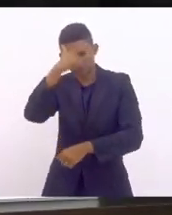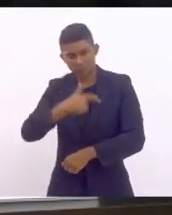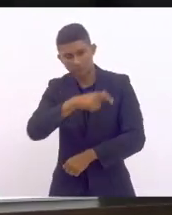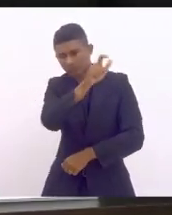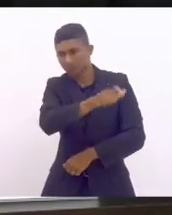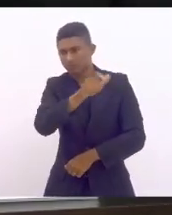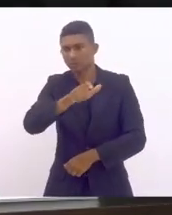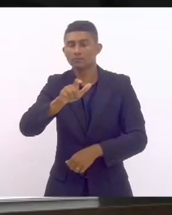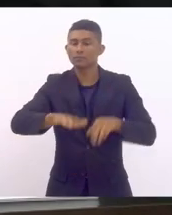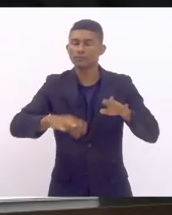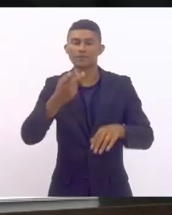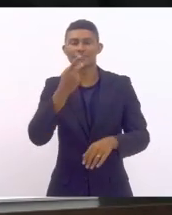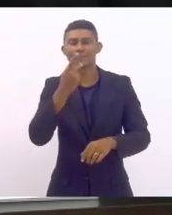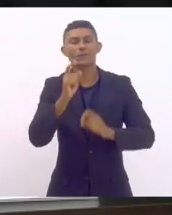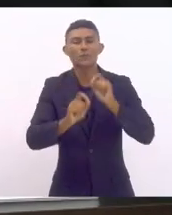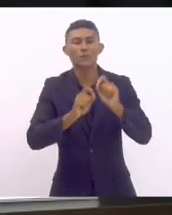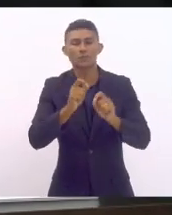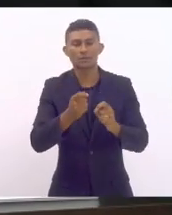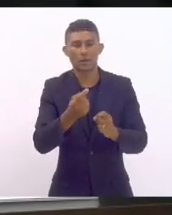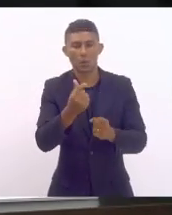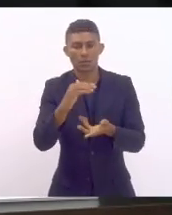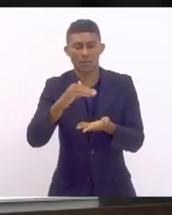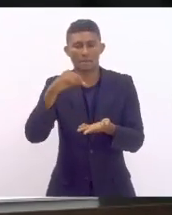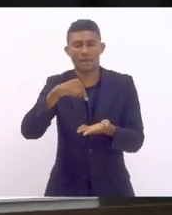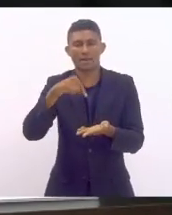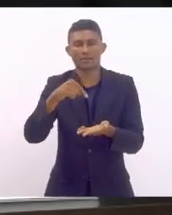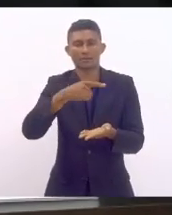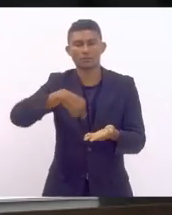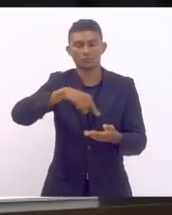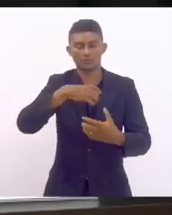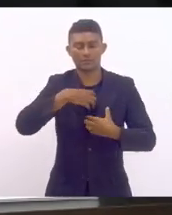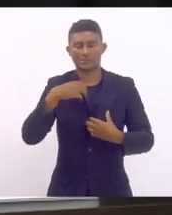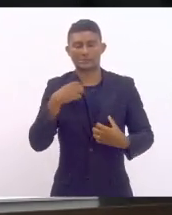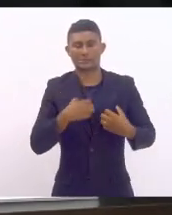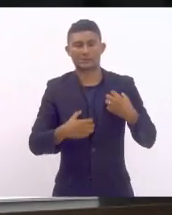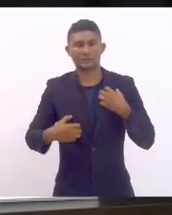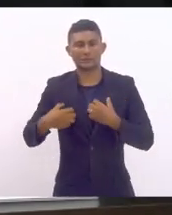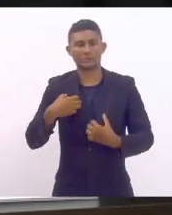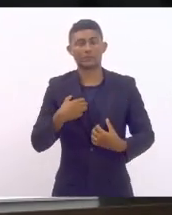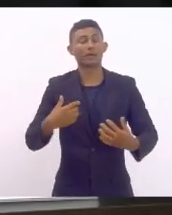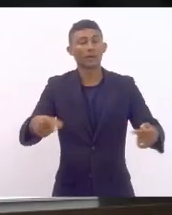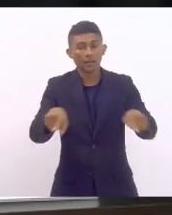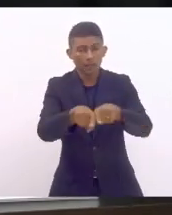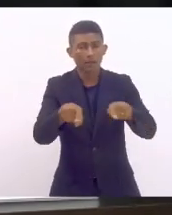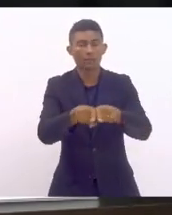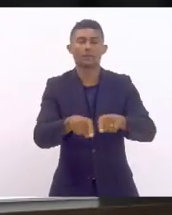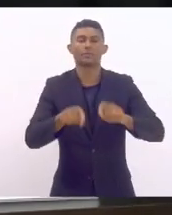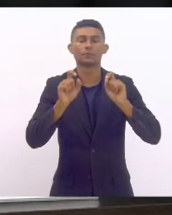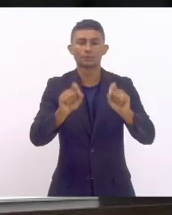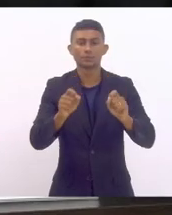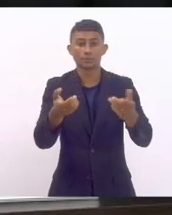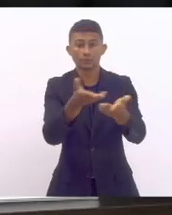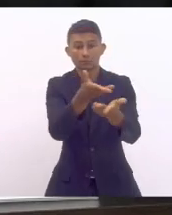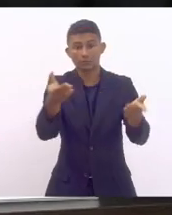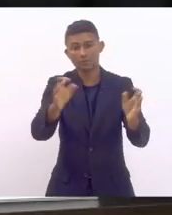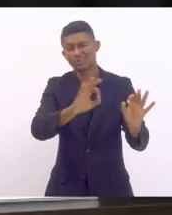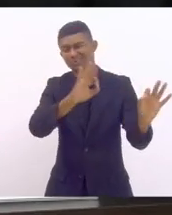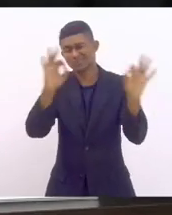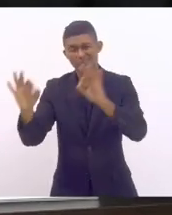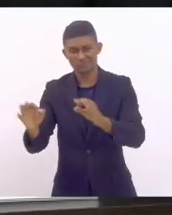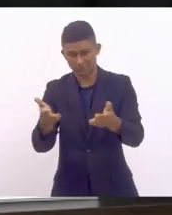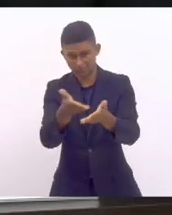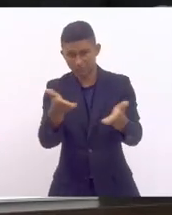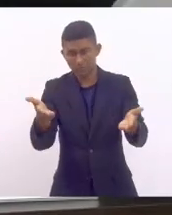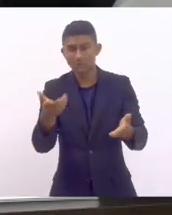falamos da questão orçamentária não é o que o mais dos aflige hoje mas passa também para os que nos assistem aqui